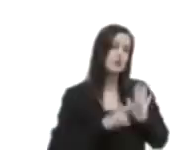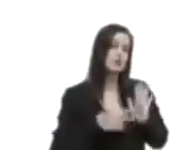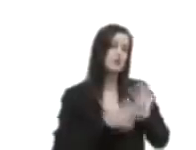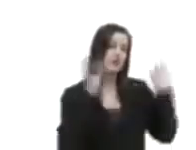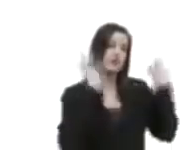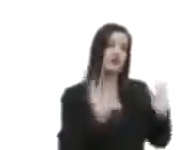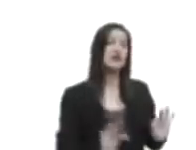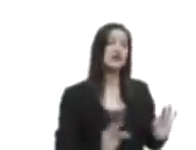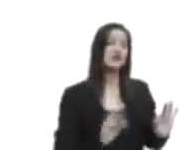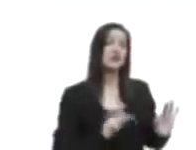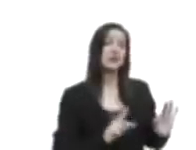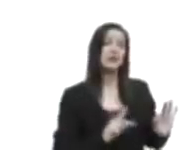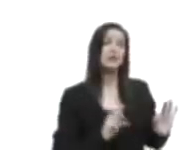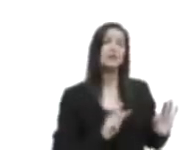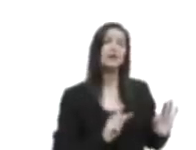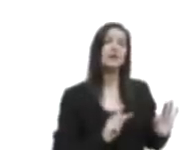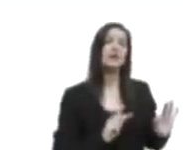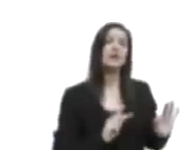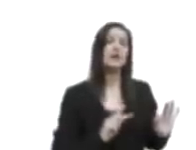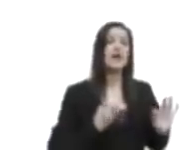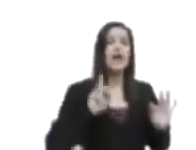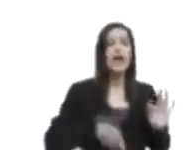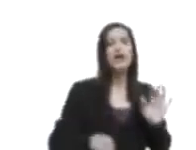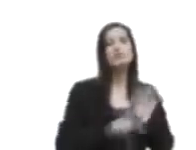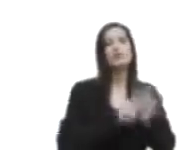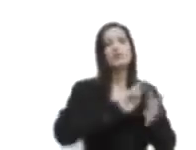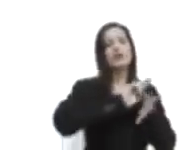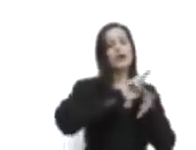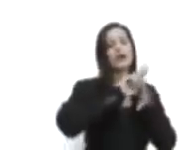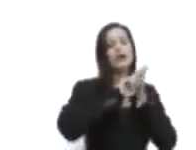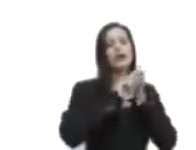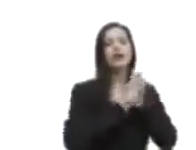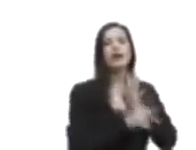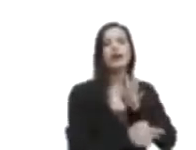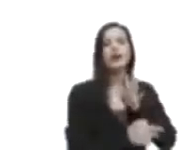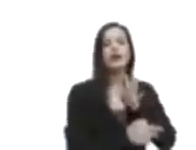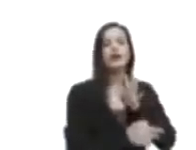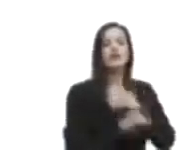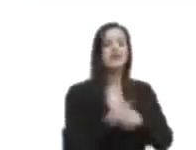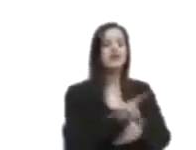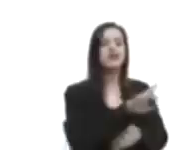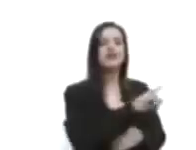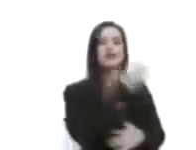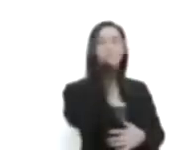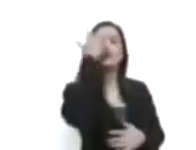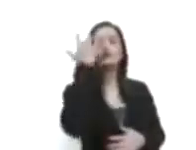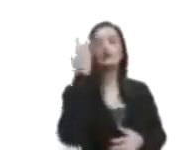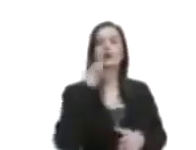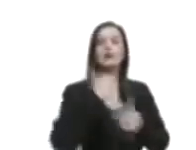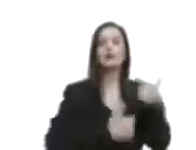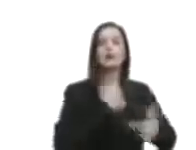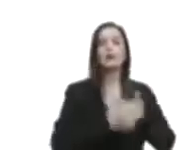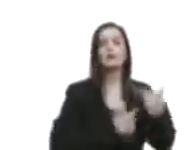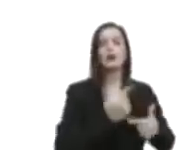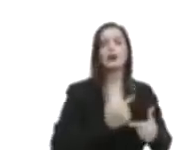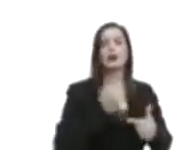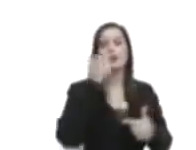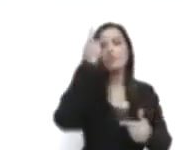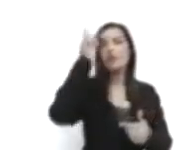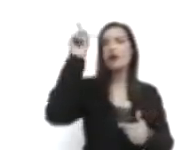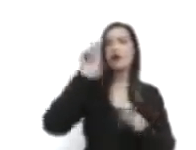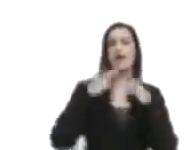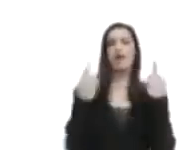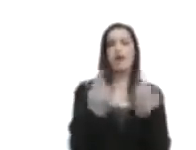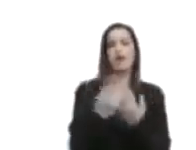dos súditos do reino, são as qualidades dos súditos do reino.